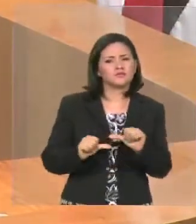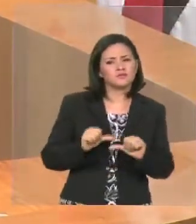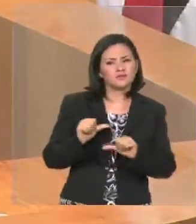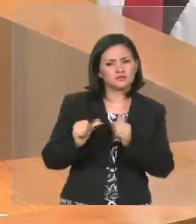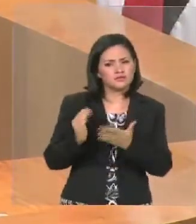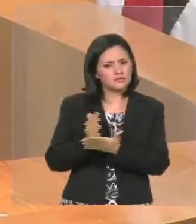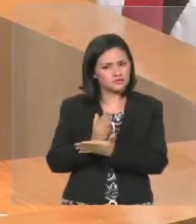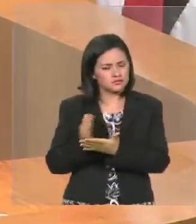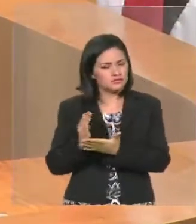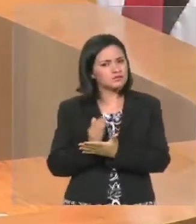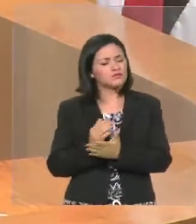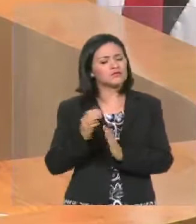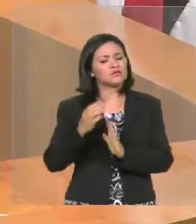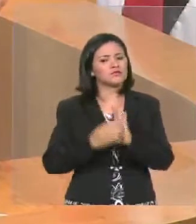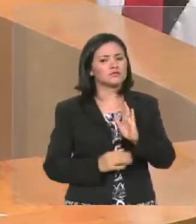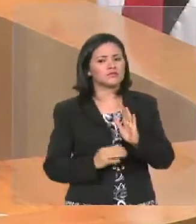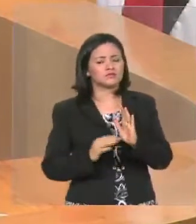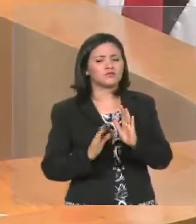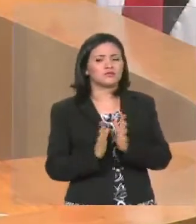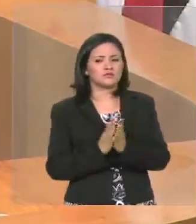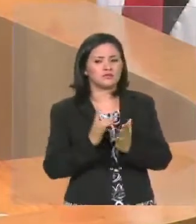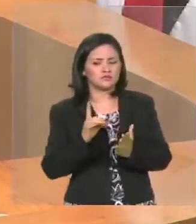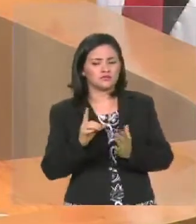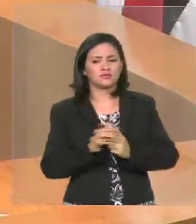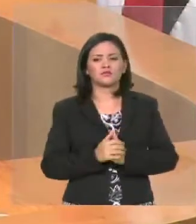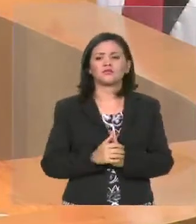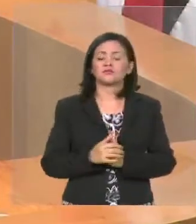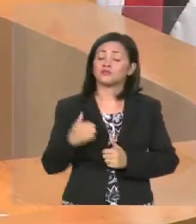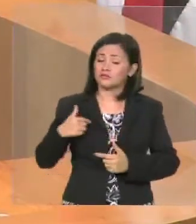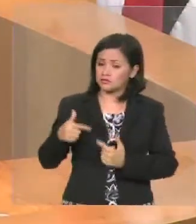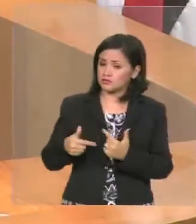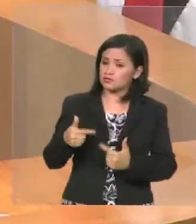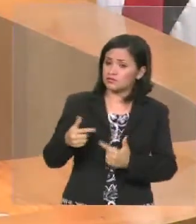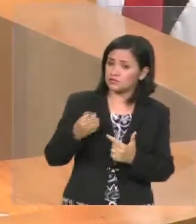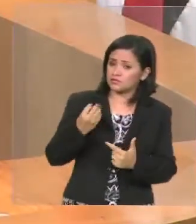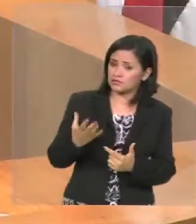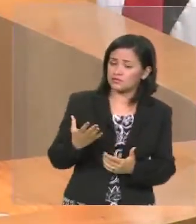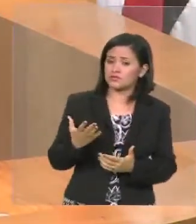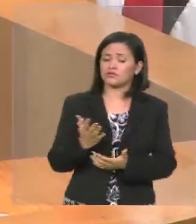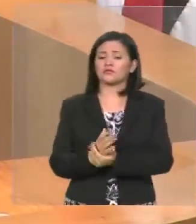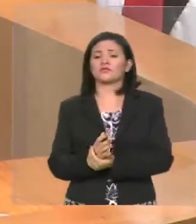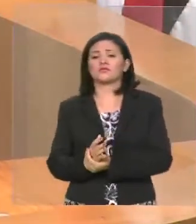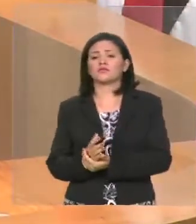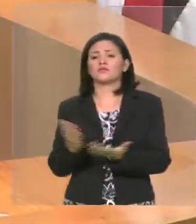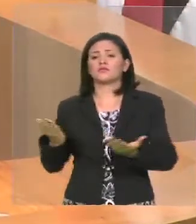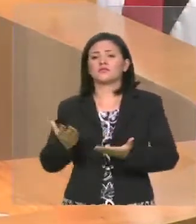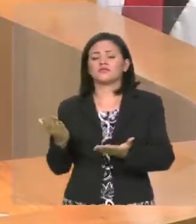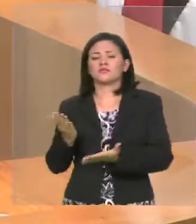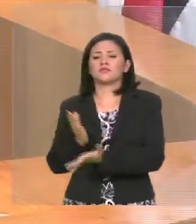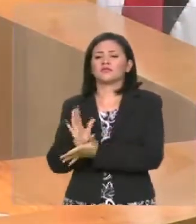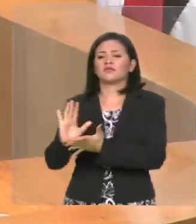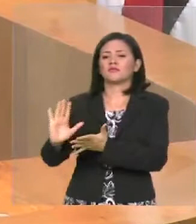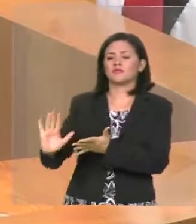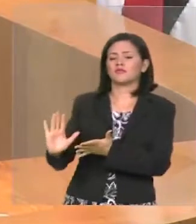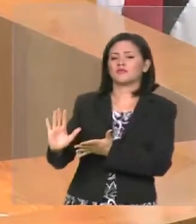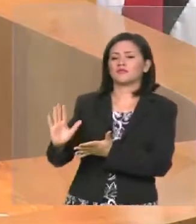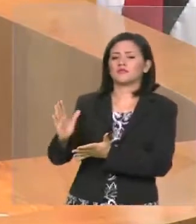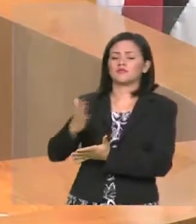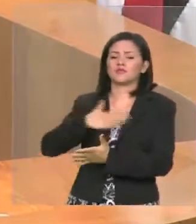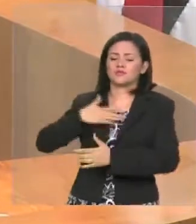Stênio, ele diz: combati o bom combate e acabei a carreira, guardei a fé. Combati o bom